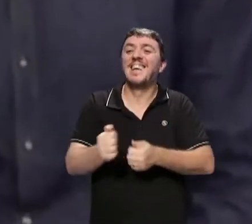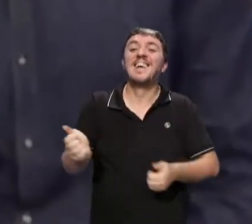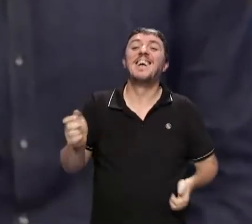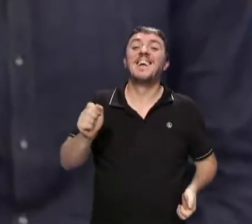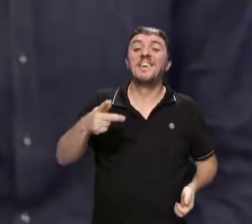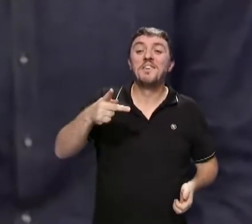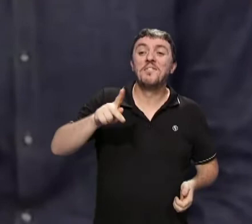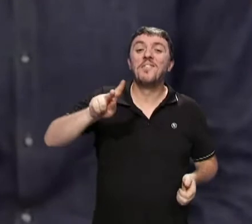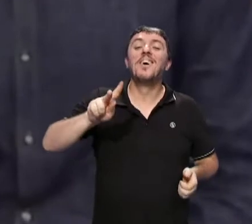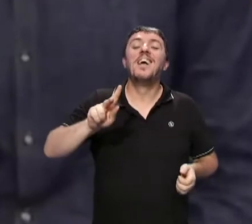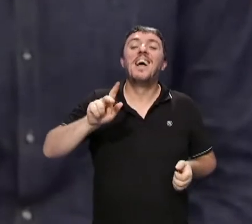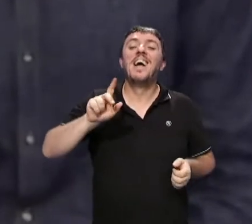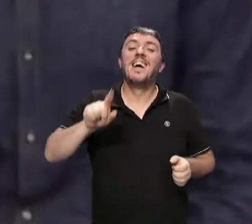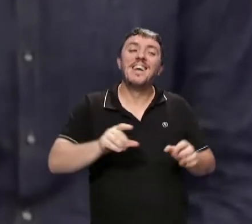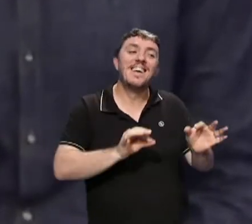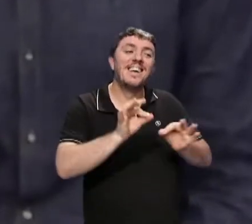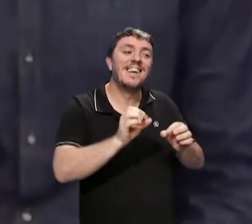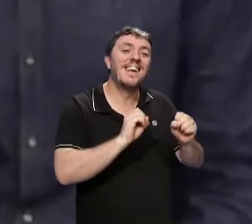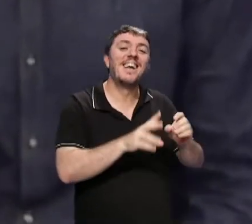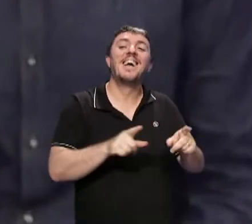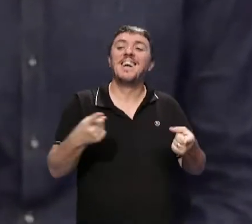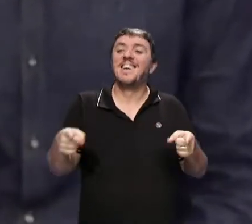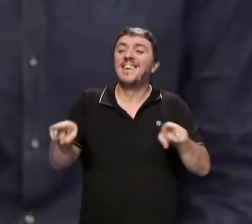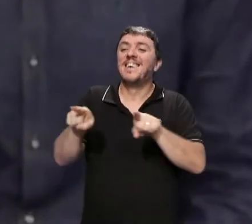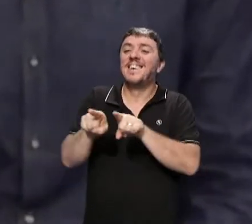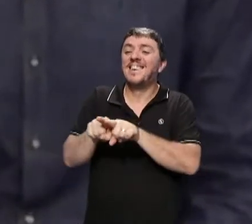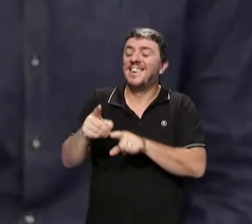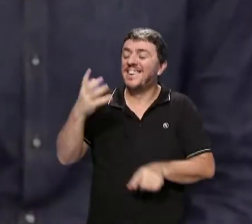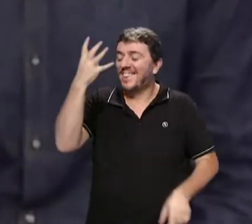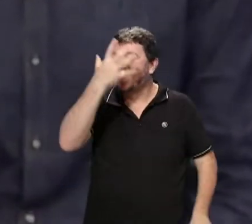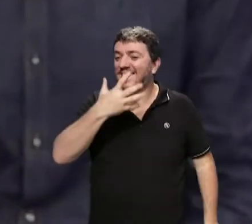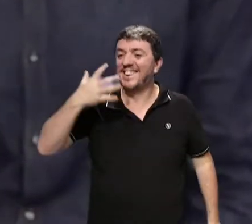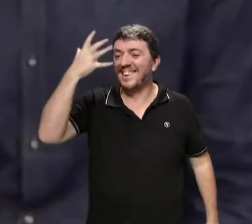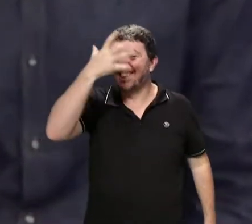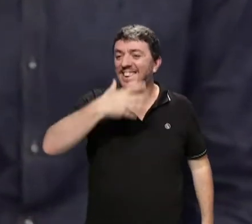preparou para viver o par romântico com o Porchat. Ai, que delícia, eu gostei.